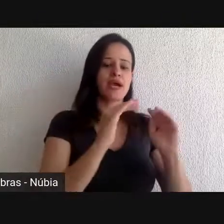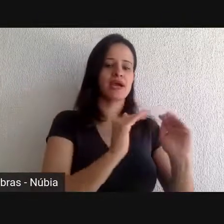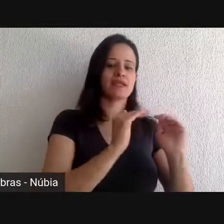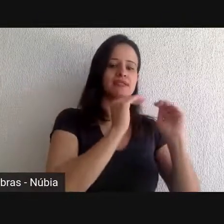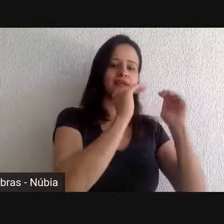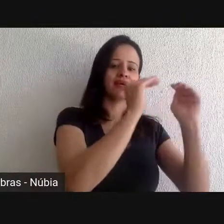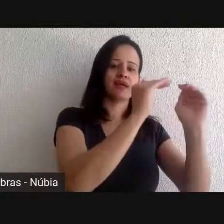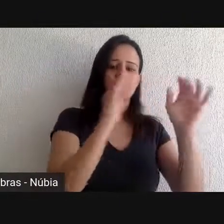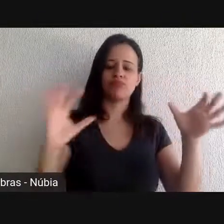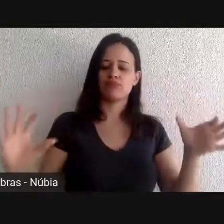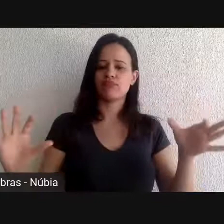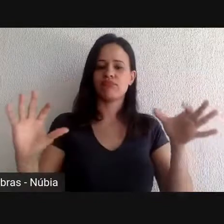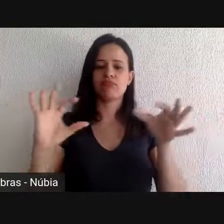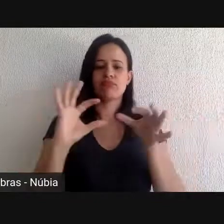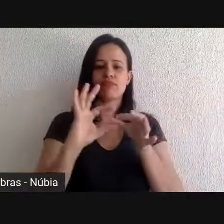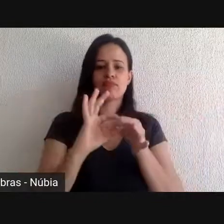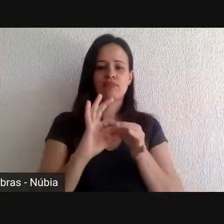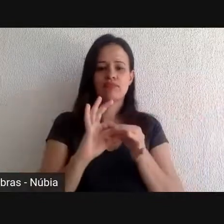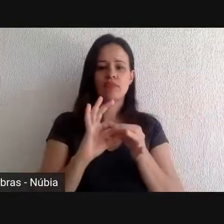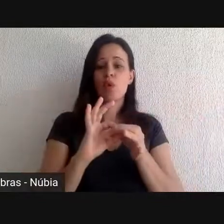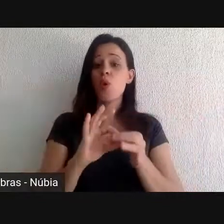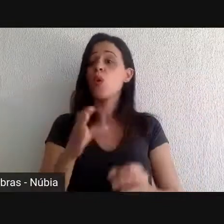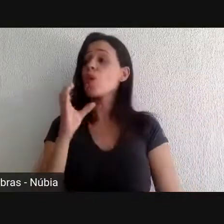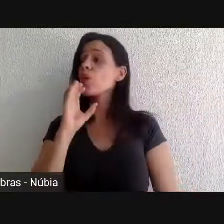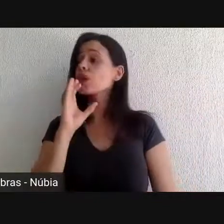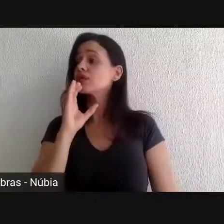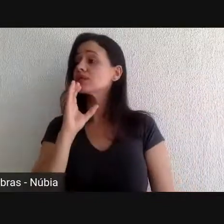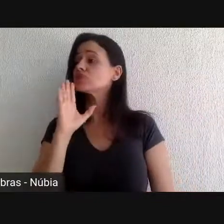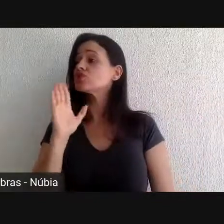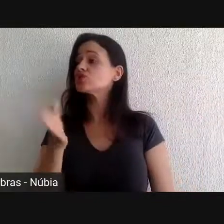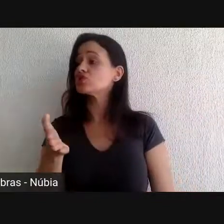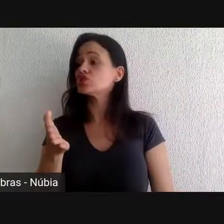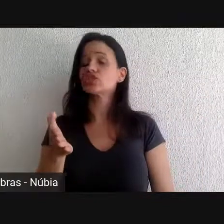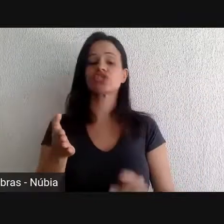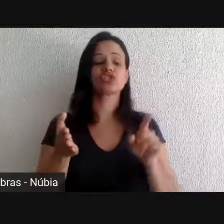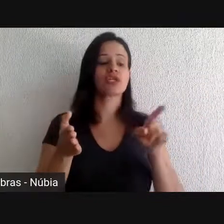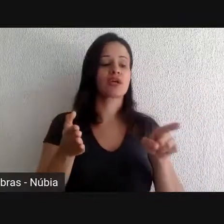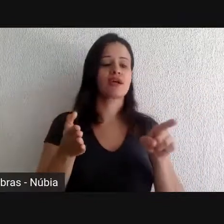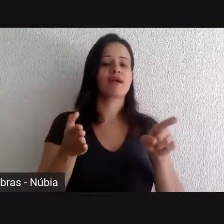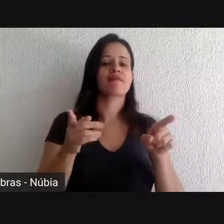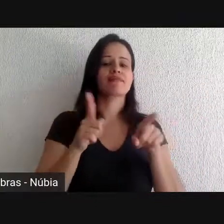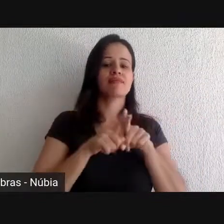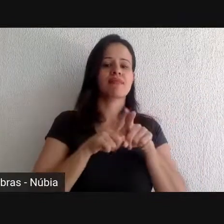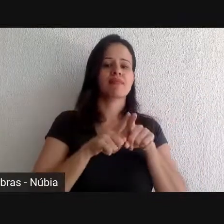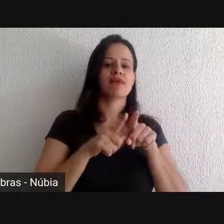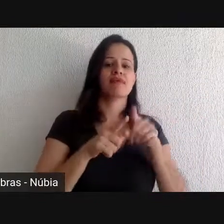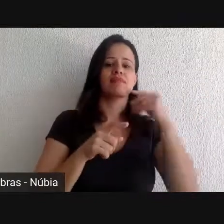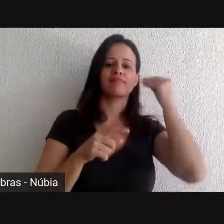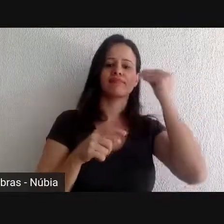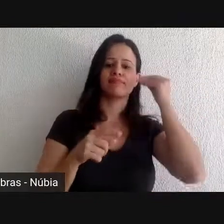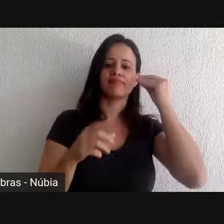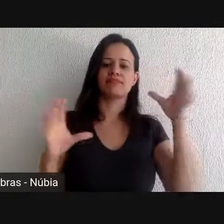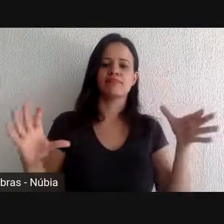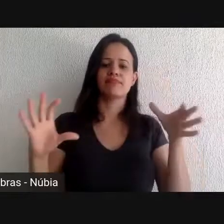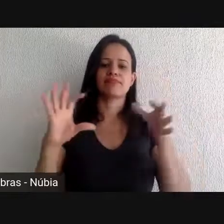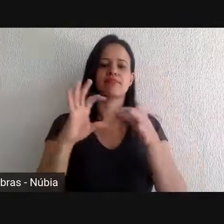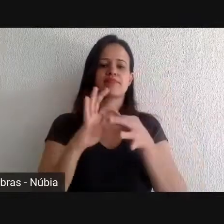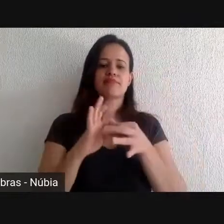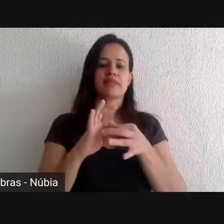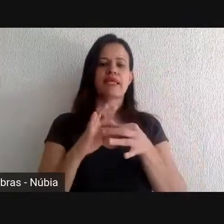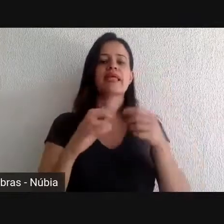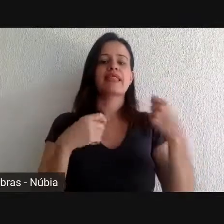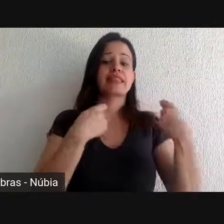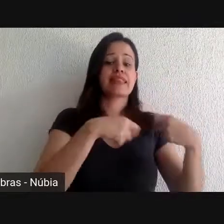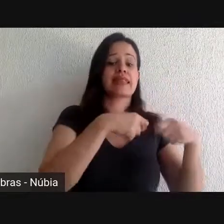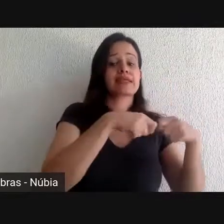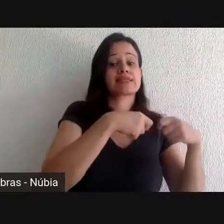integrada, de produzir algum conhecimento que fosse também consonante com as necessidades